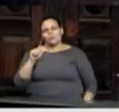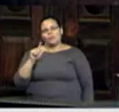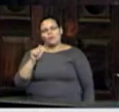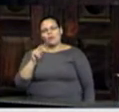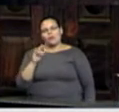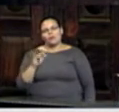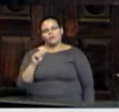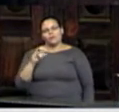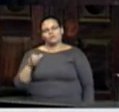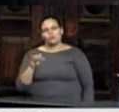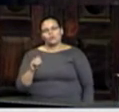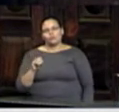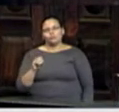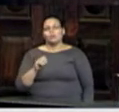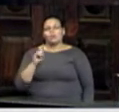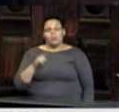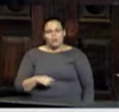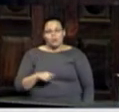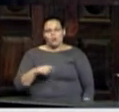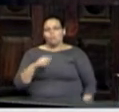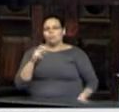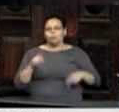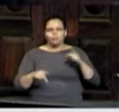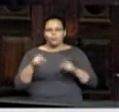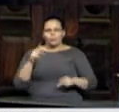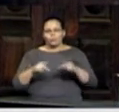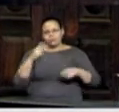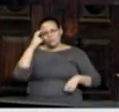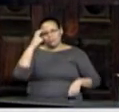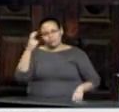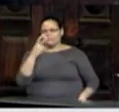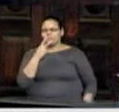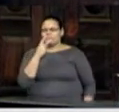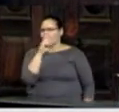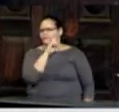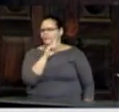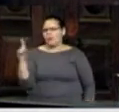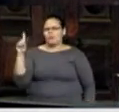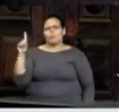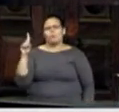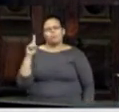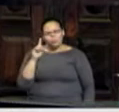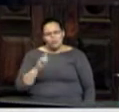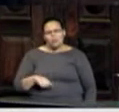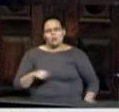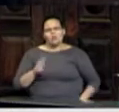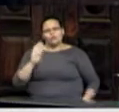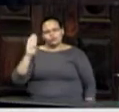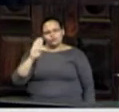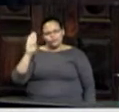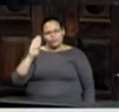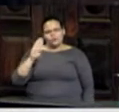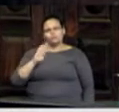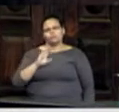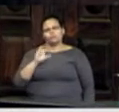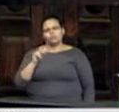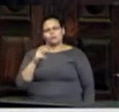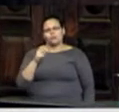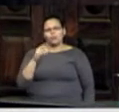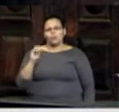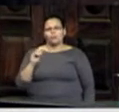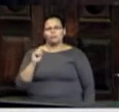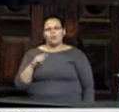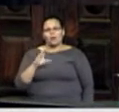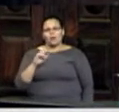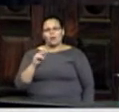sua sabedoria, deu um redondo não nas urnas ao candidato do governo, Dr. Chicão. Campos iniciou,